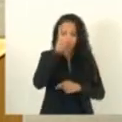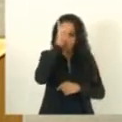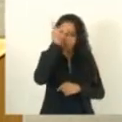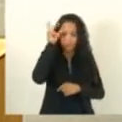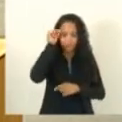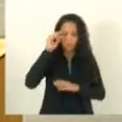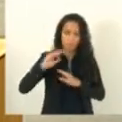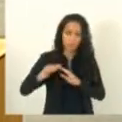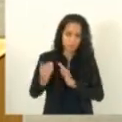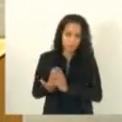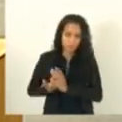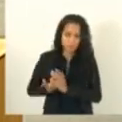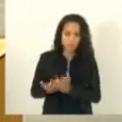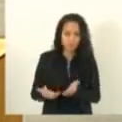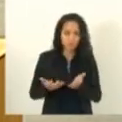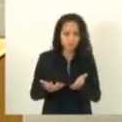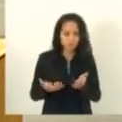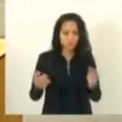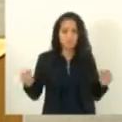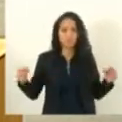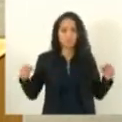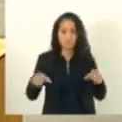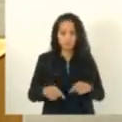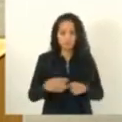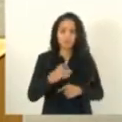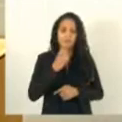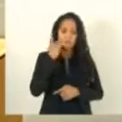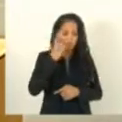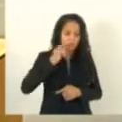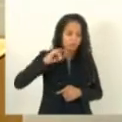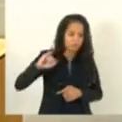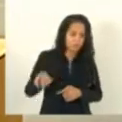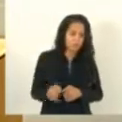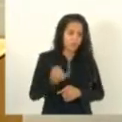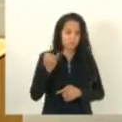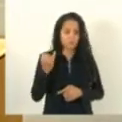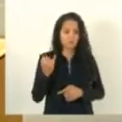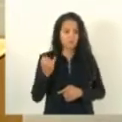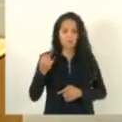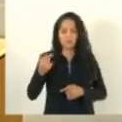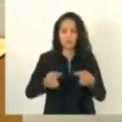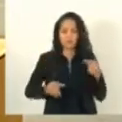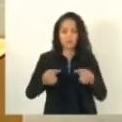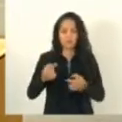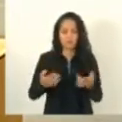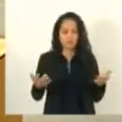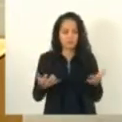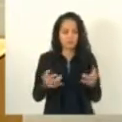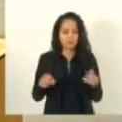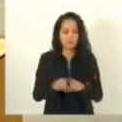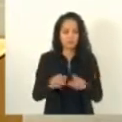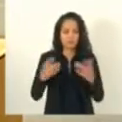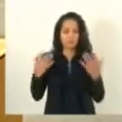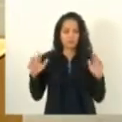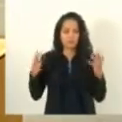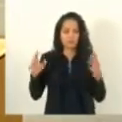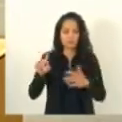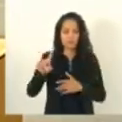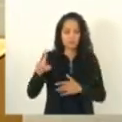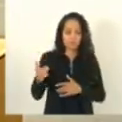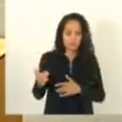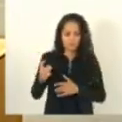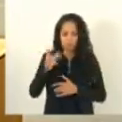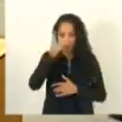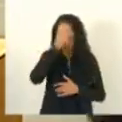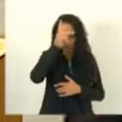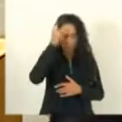municipais. Eu quero aqui, deputado, aproveitar esse debate até parabenizar o ex-prefeito de